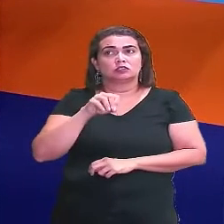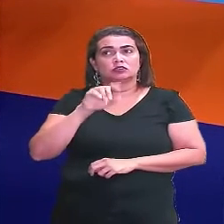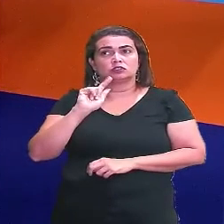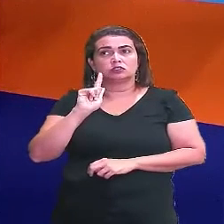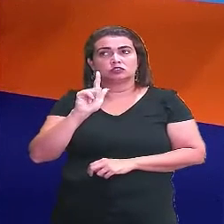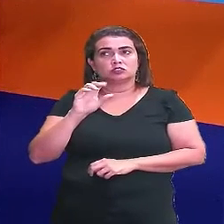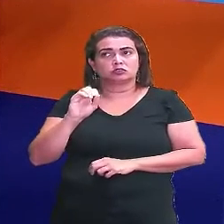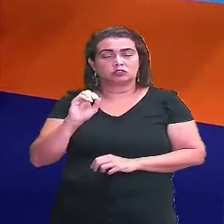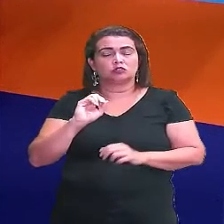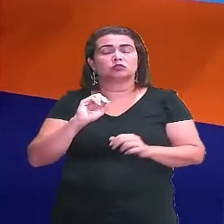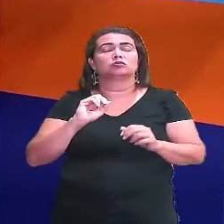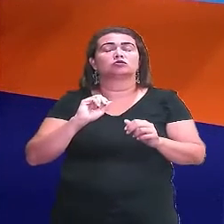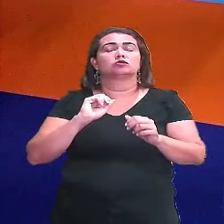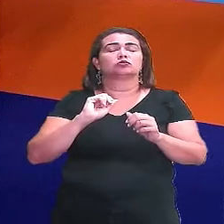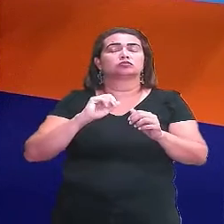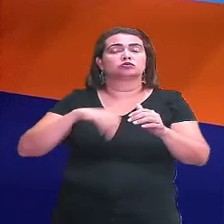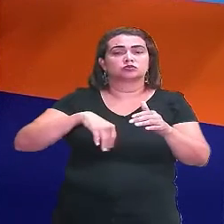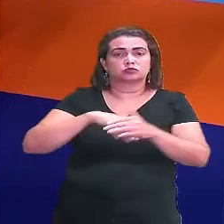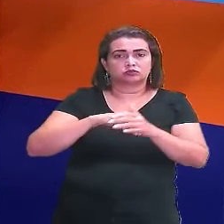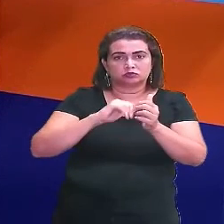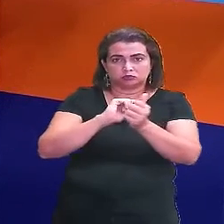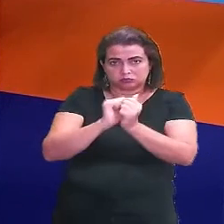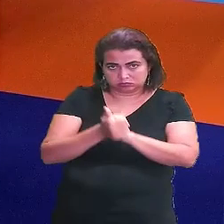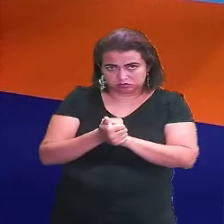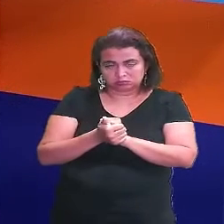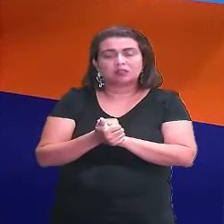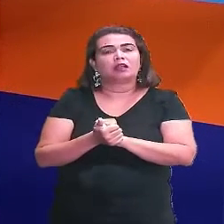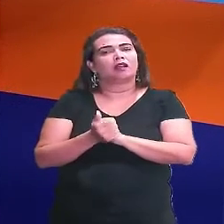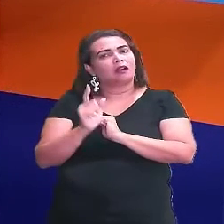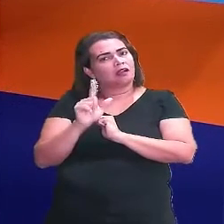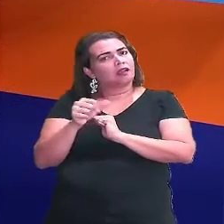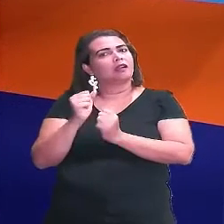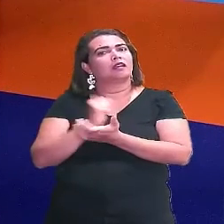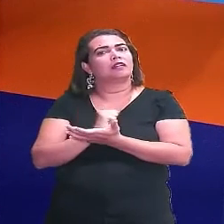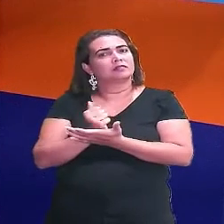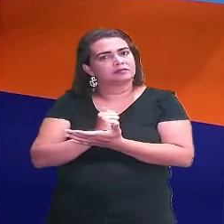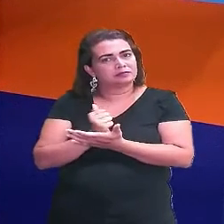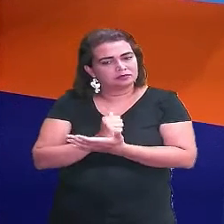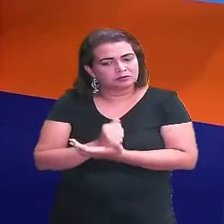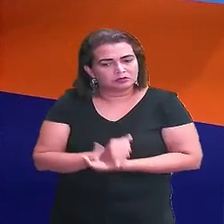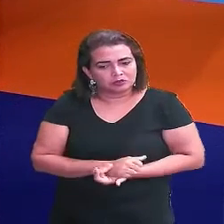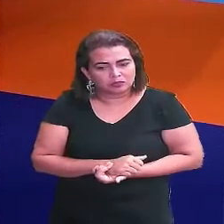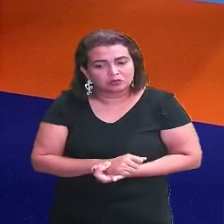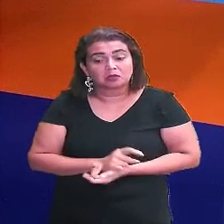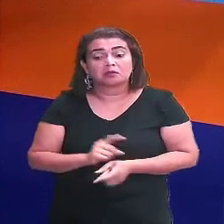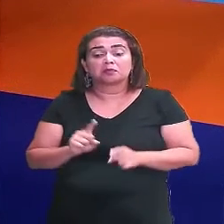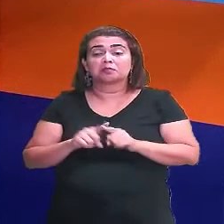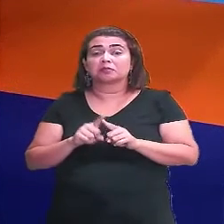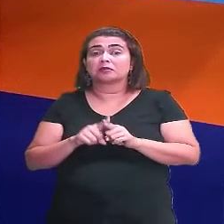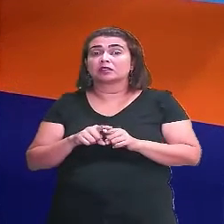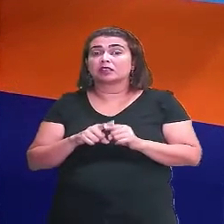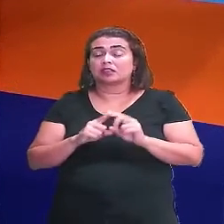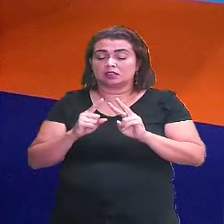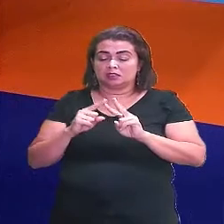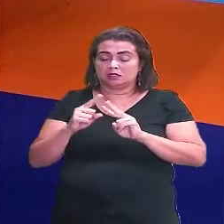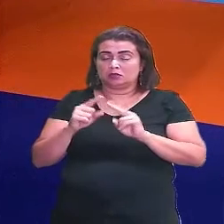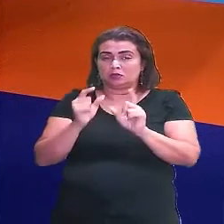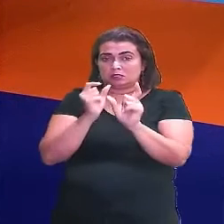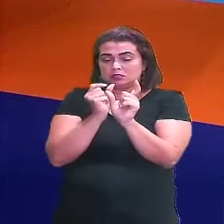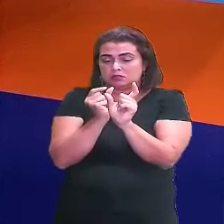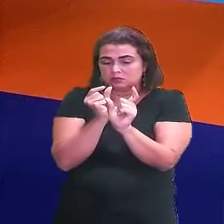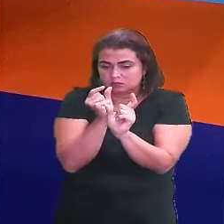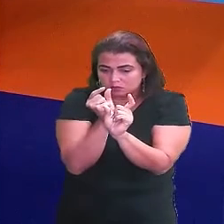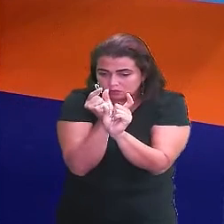Jogo. Jogo é uma dissílaba também, não é? Por quê? Porque ela tem